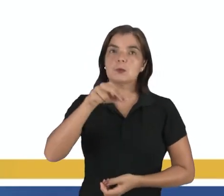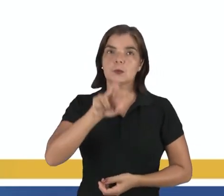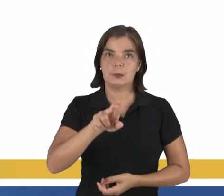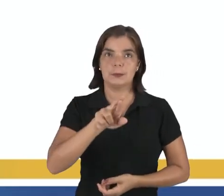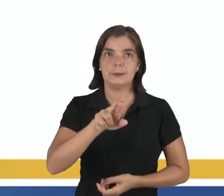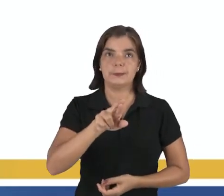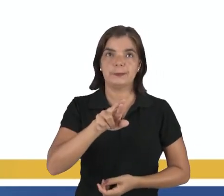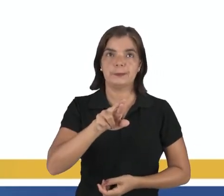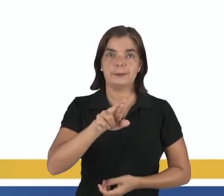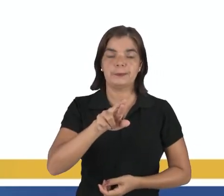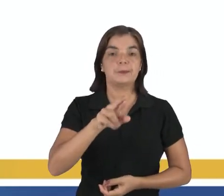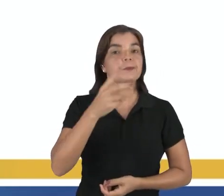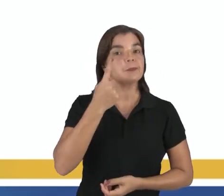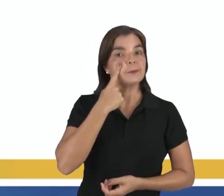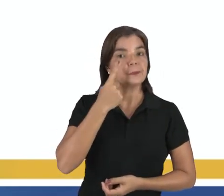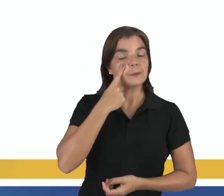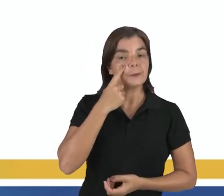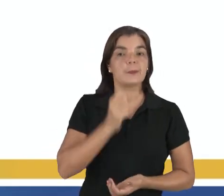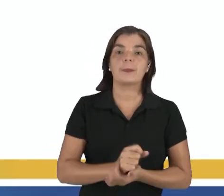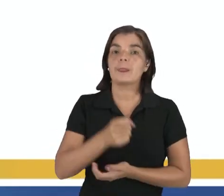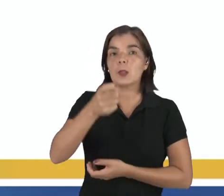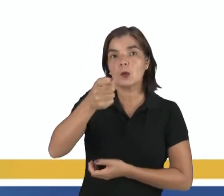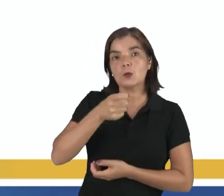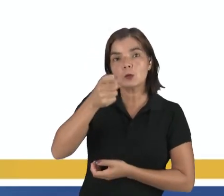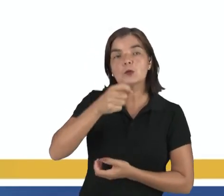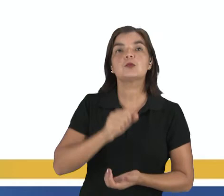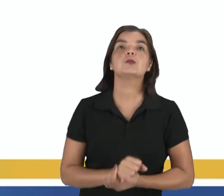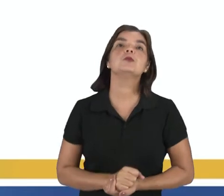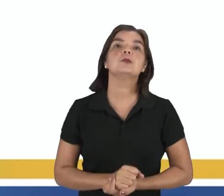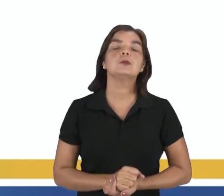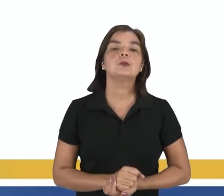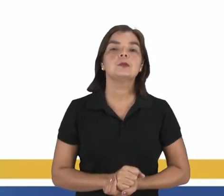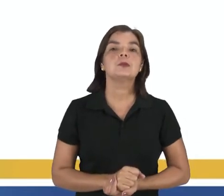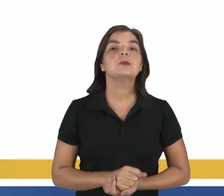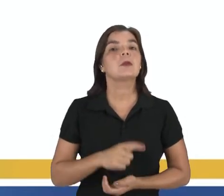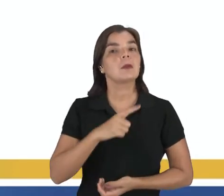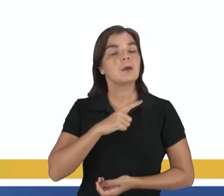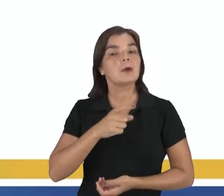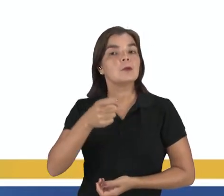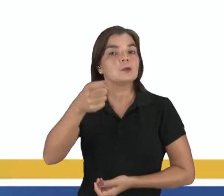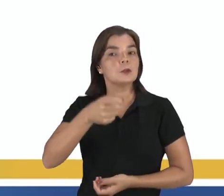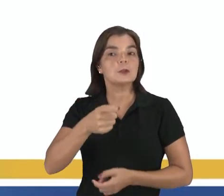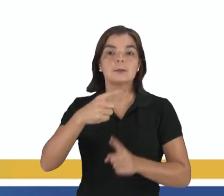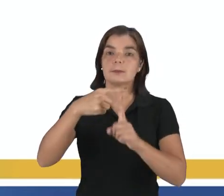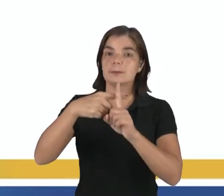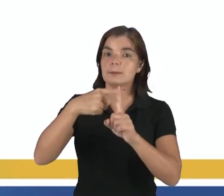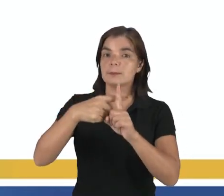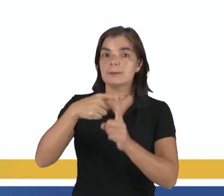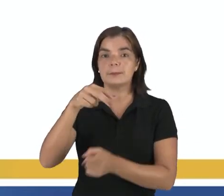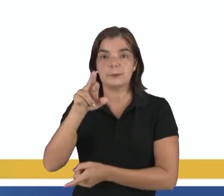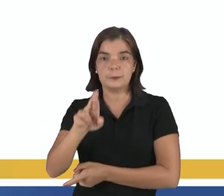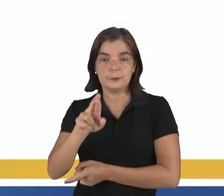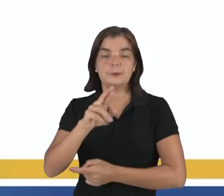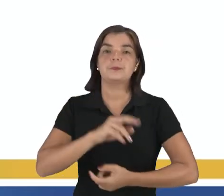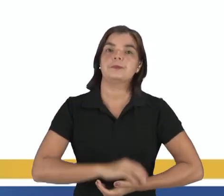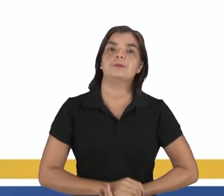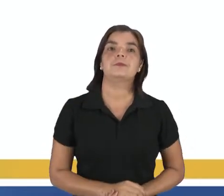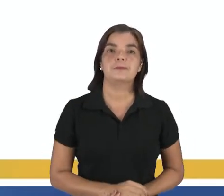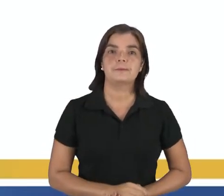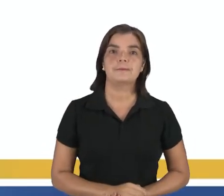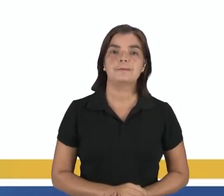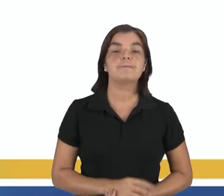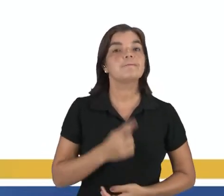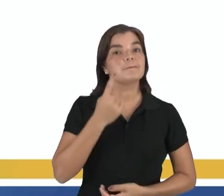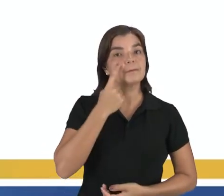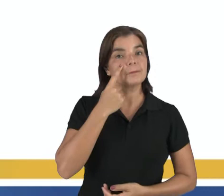razão, e aí nós vamos ter o termo x, e em seguida nós vamos ter o x mais r,